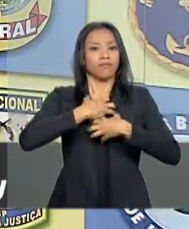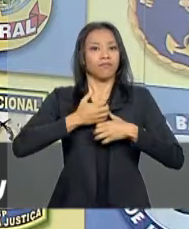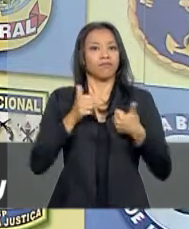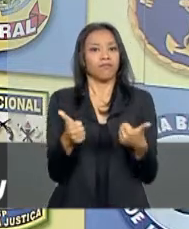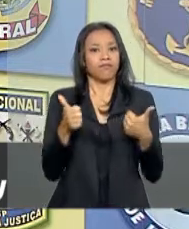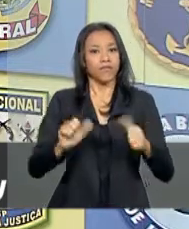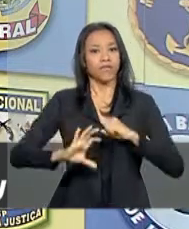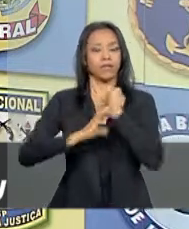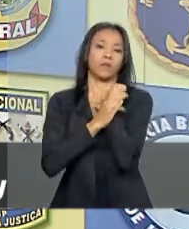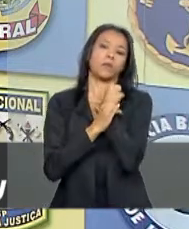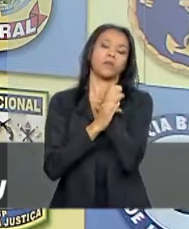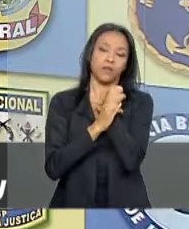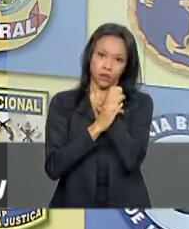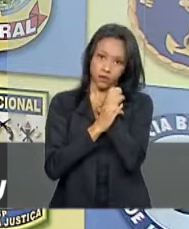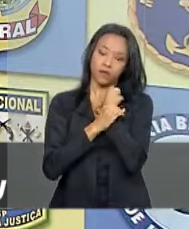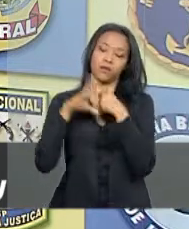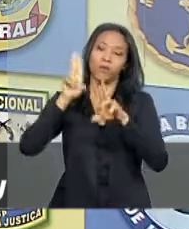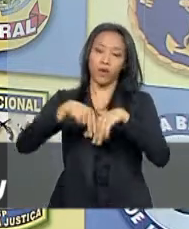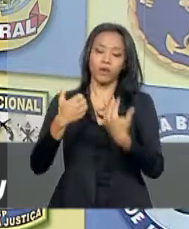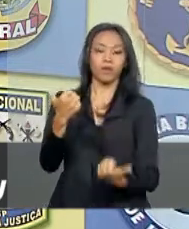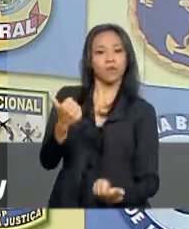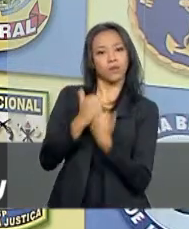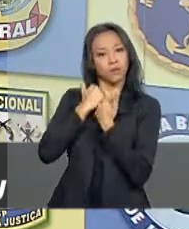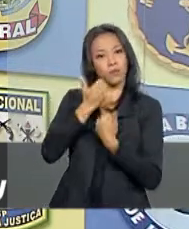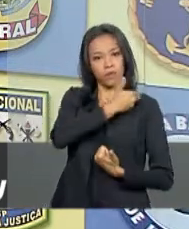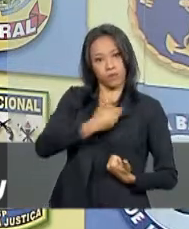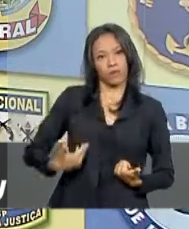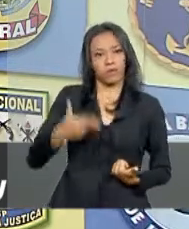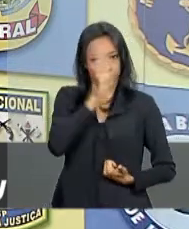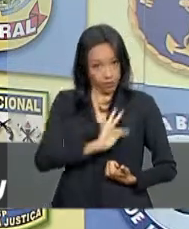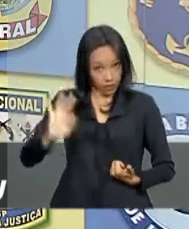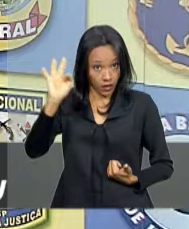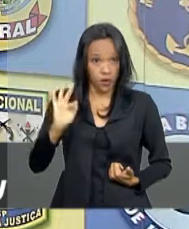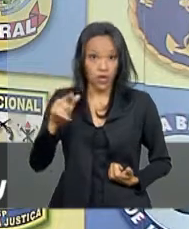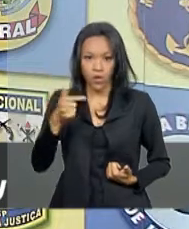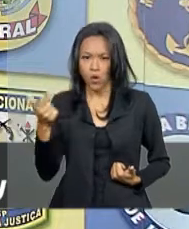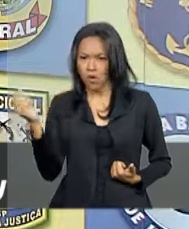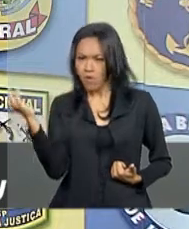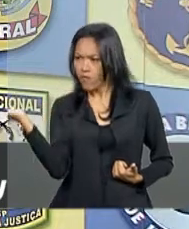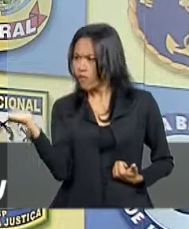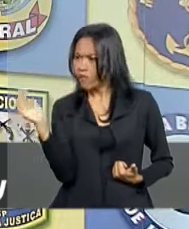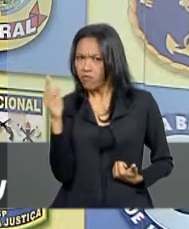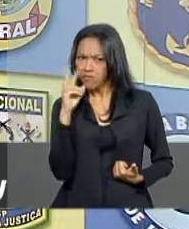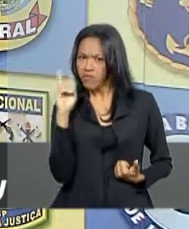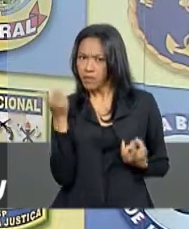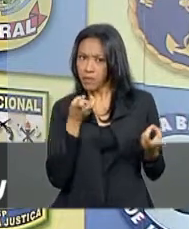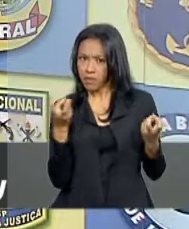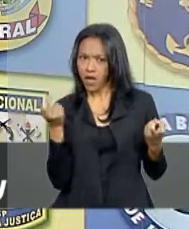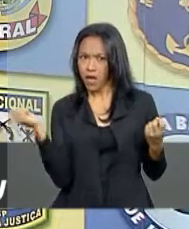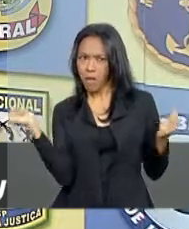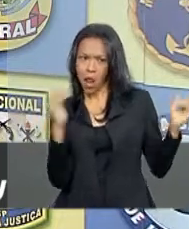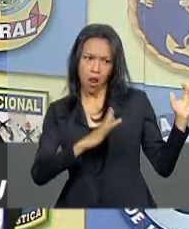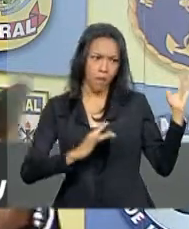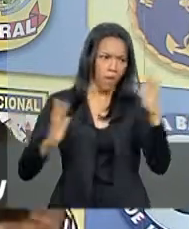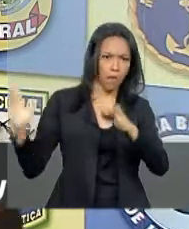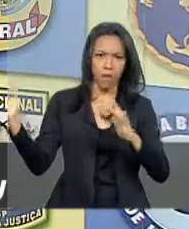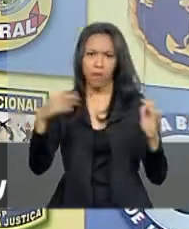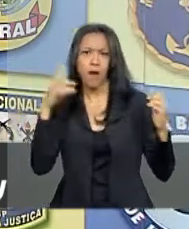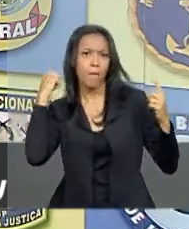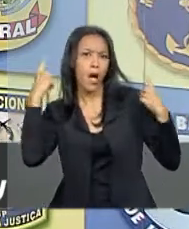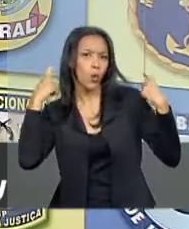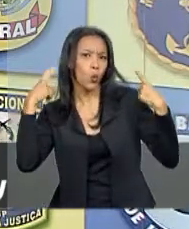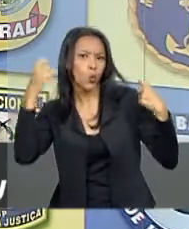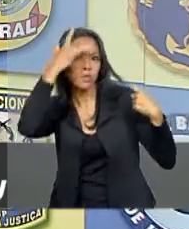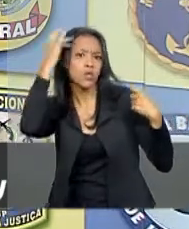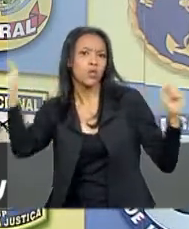essa intervenção federal aqui na cidade. A movimentação aqui está aumentando, não sei se dá para perceber, já está aumentando também barulho de